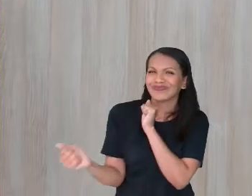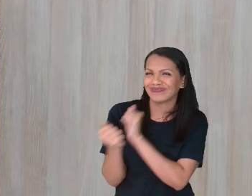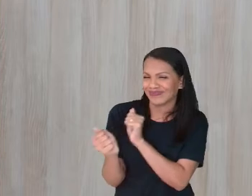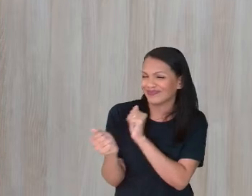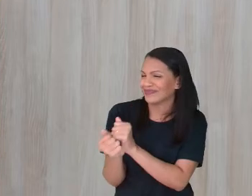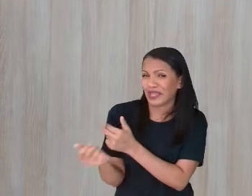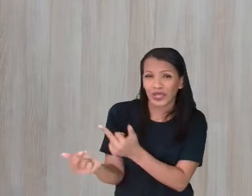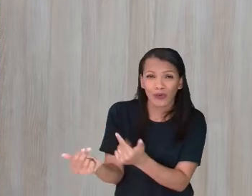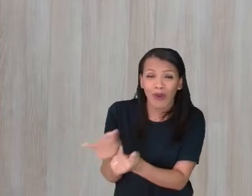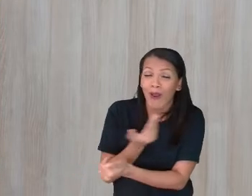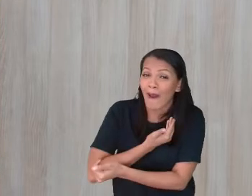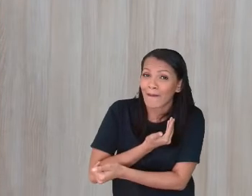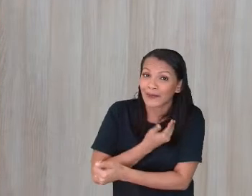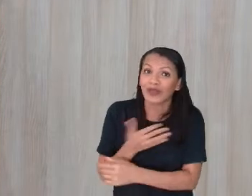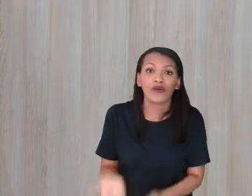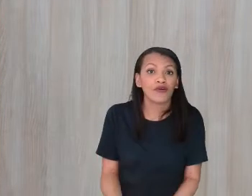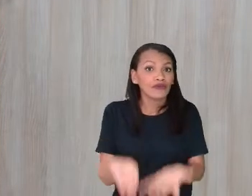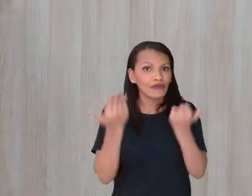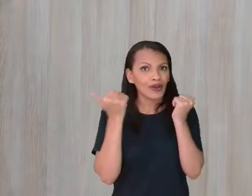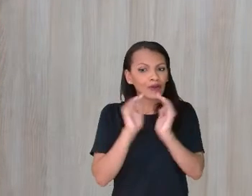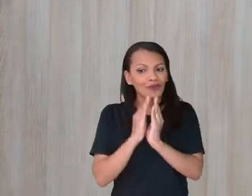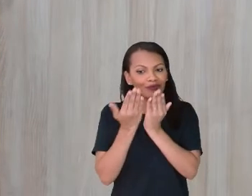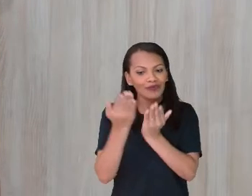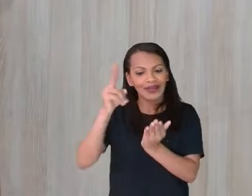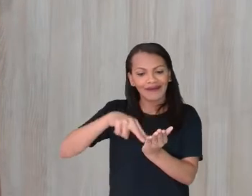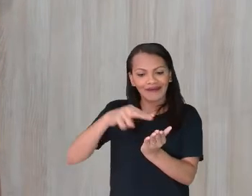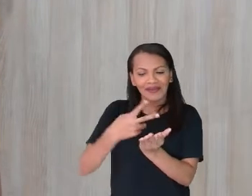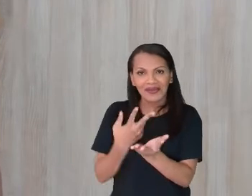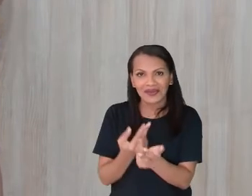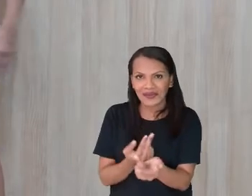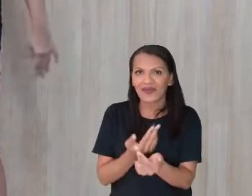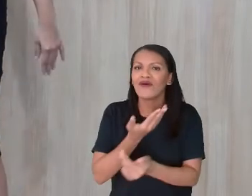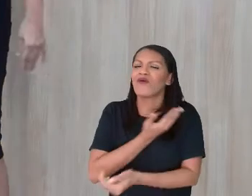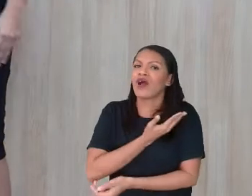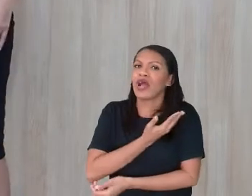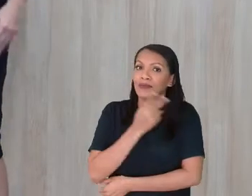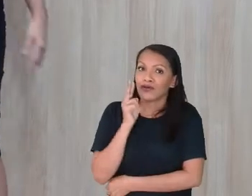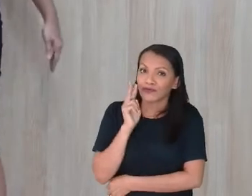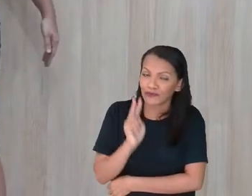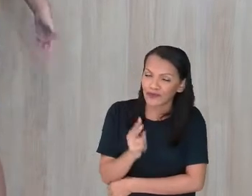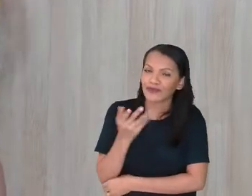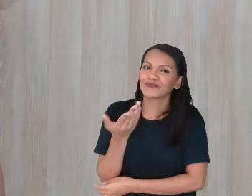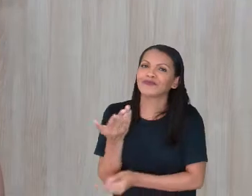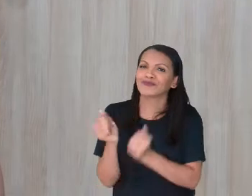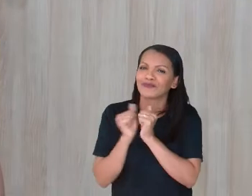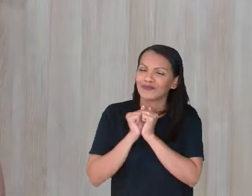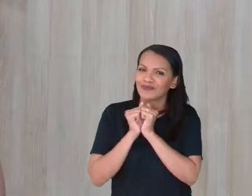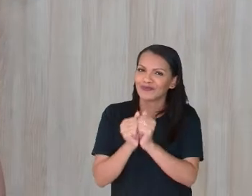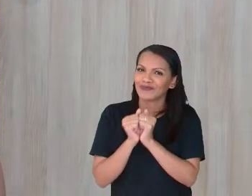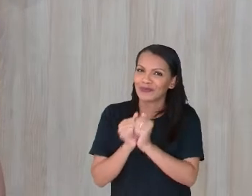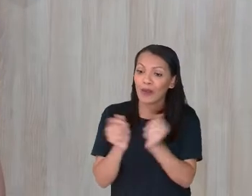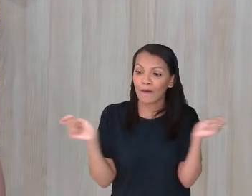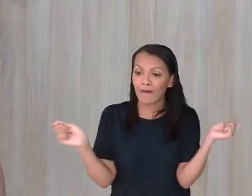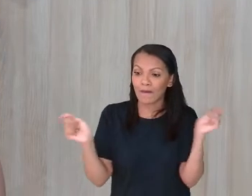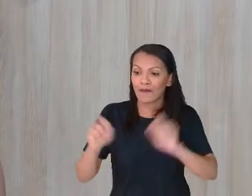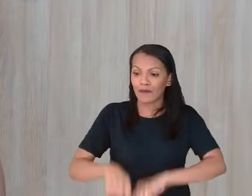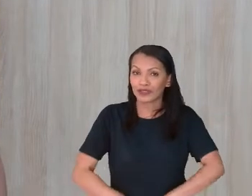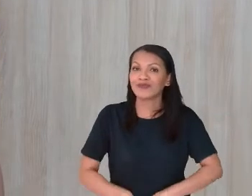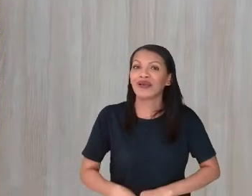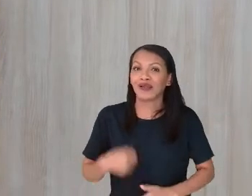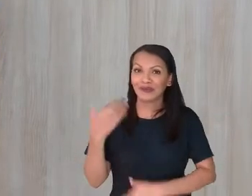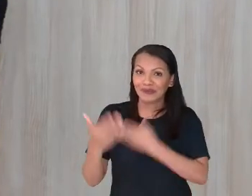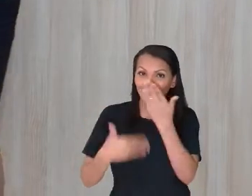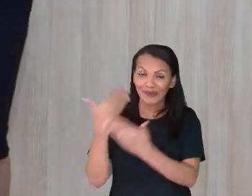os livros desse jeito, né, gente? Que a gente consiga realmente ver no livro uma estrada, um caminho, uma possibilidade,